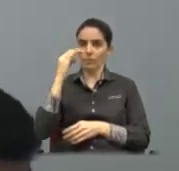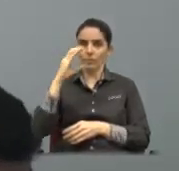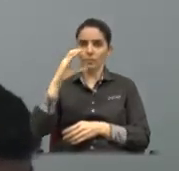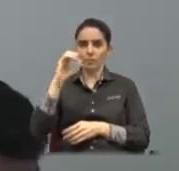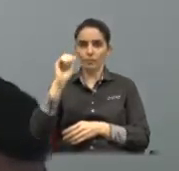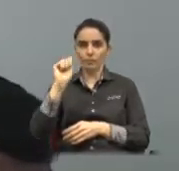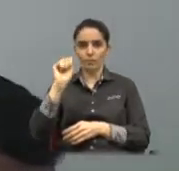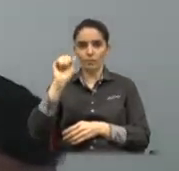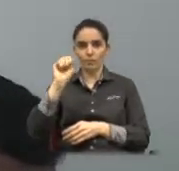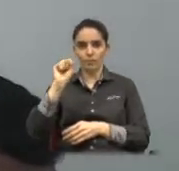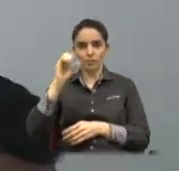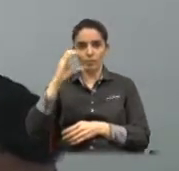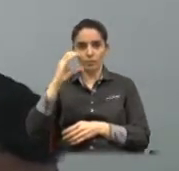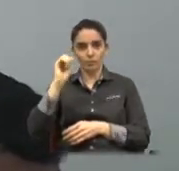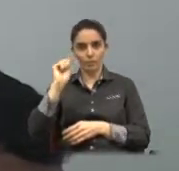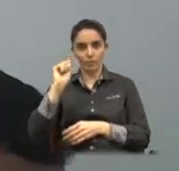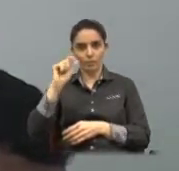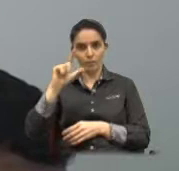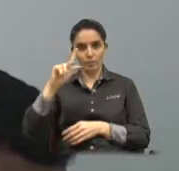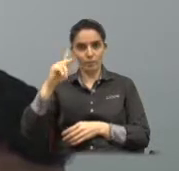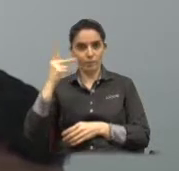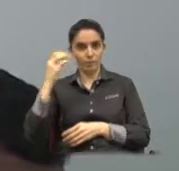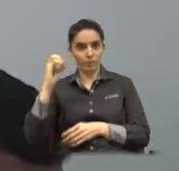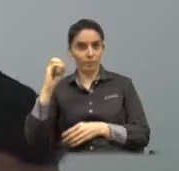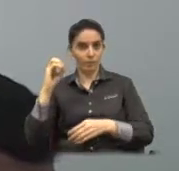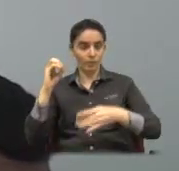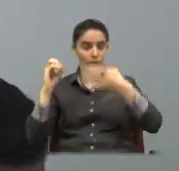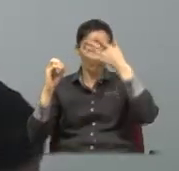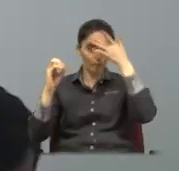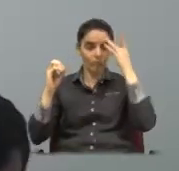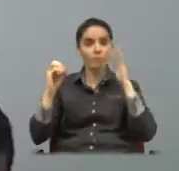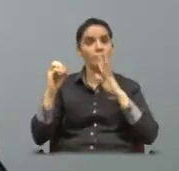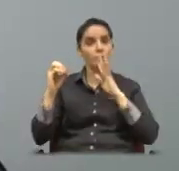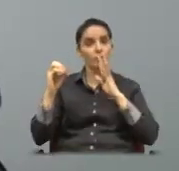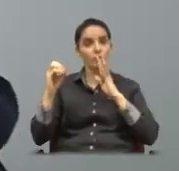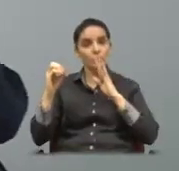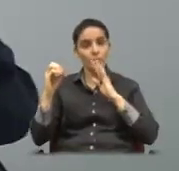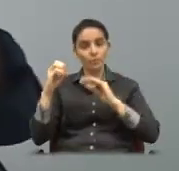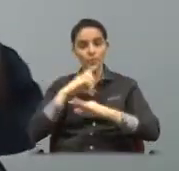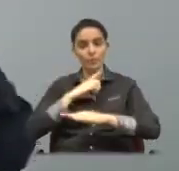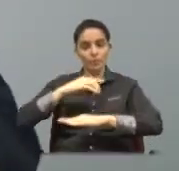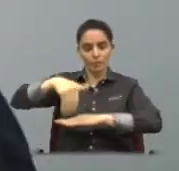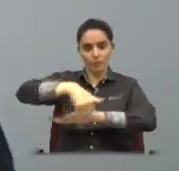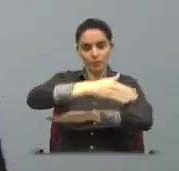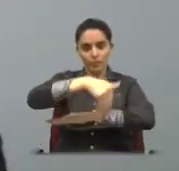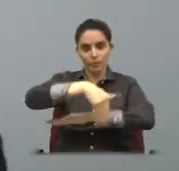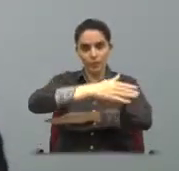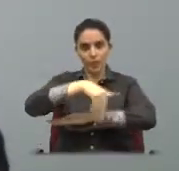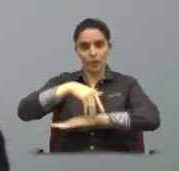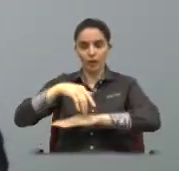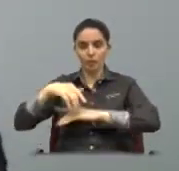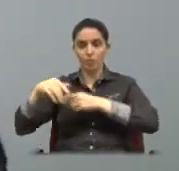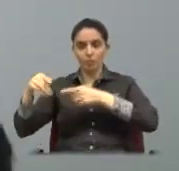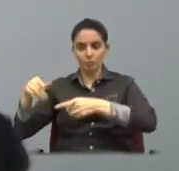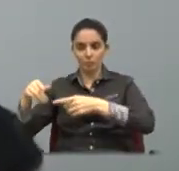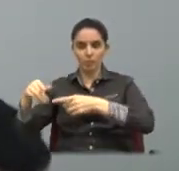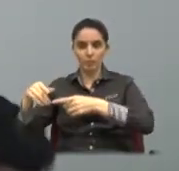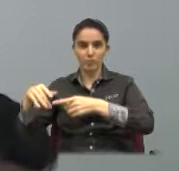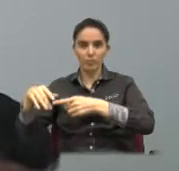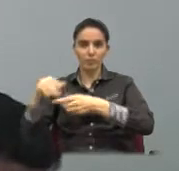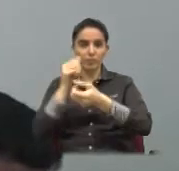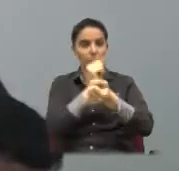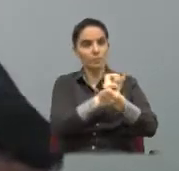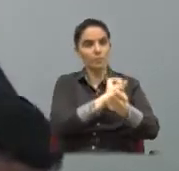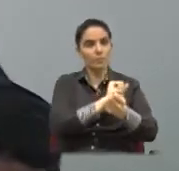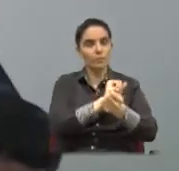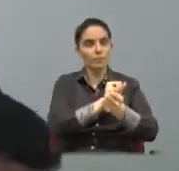Cascalho, nos últimos 3 anos, ele recolheu os escravos de todas as fazendas, Vaguinho. Todos